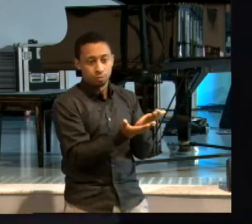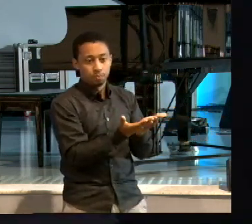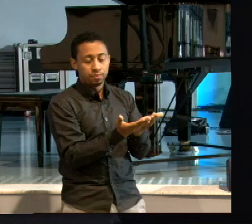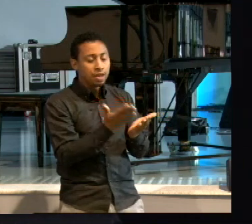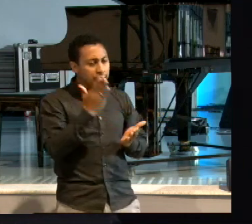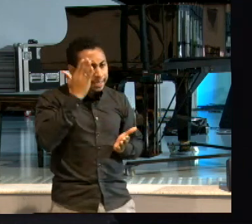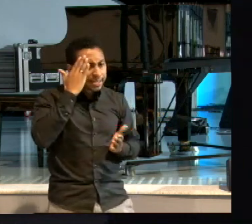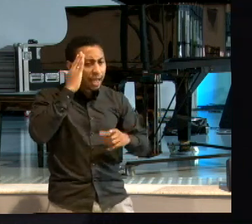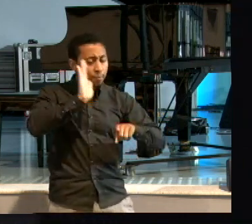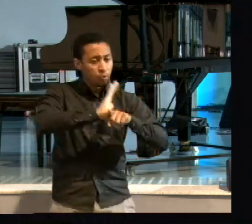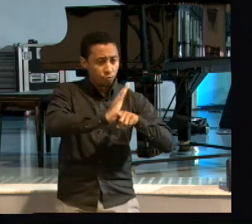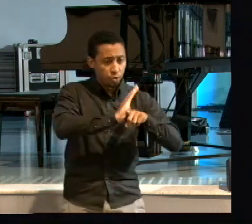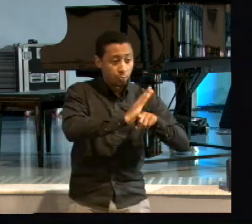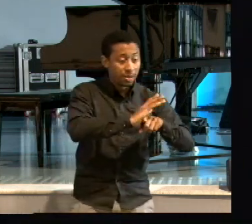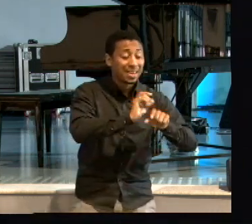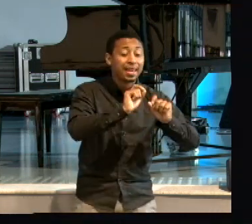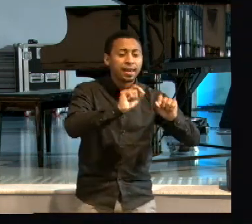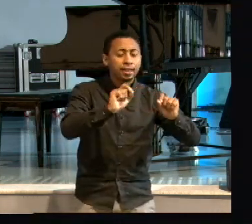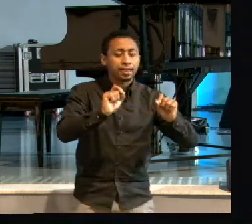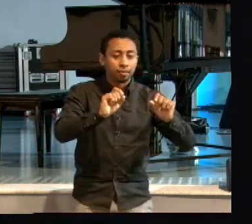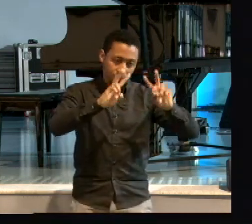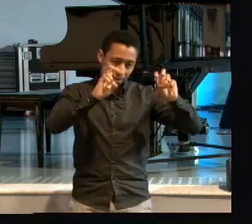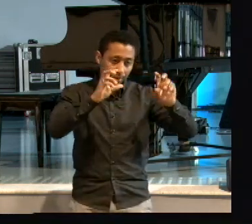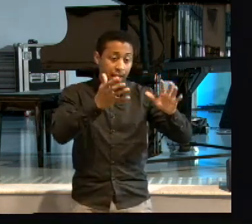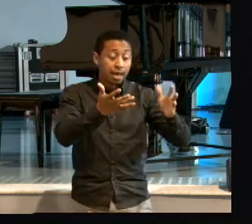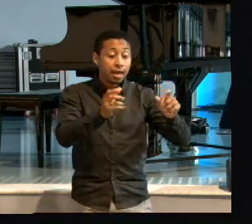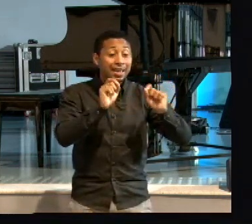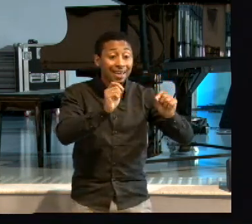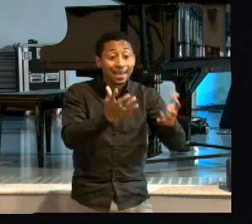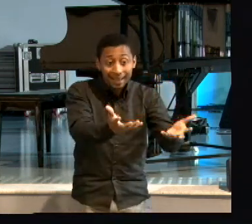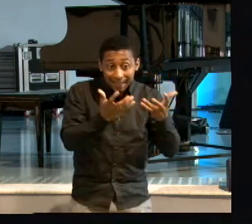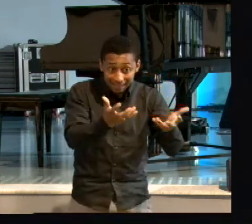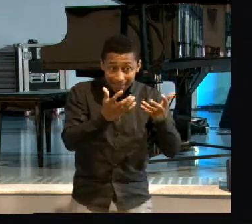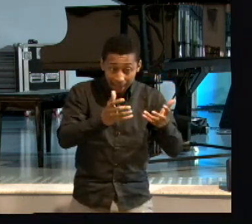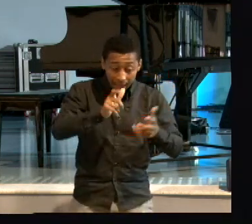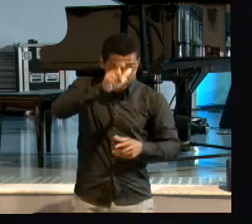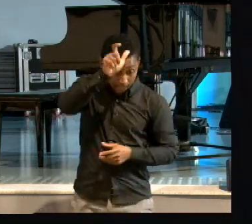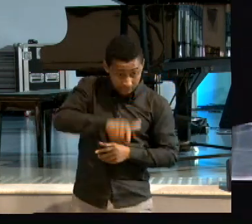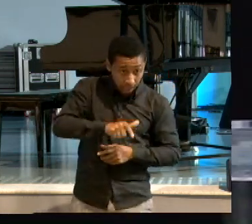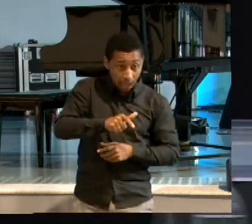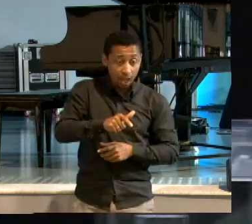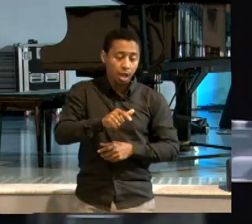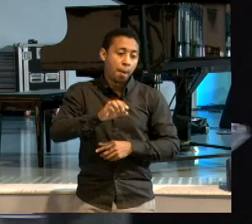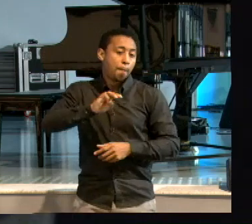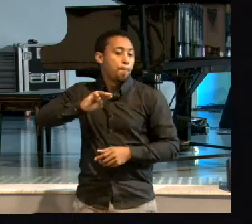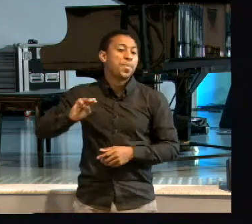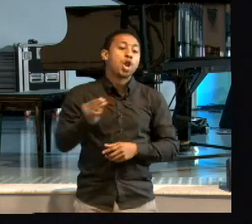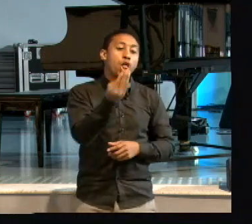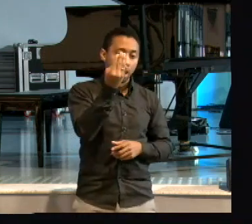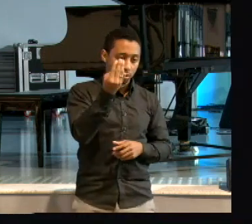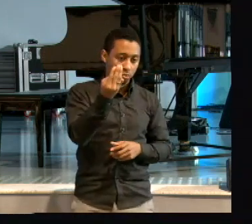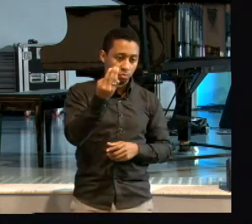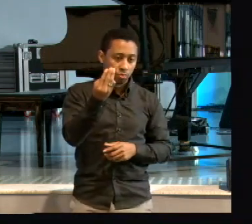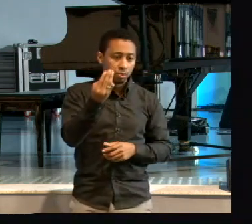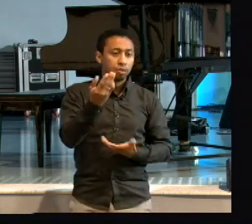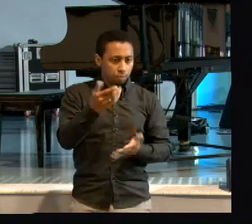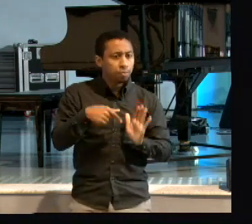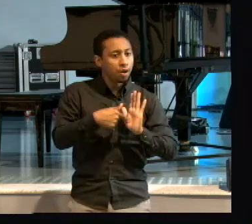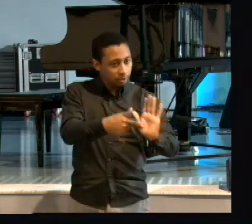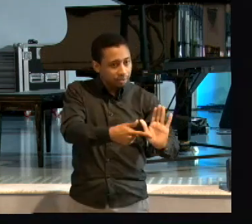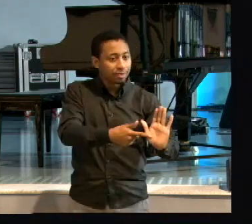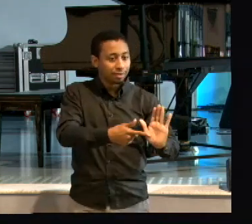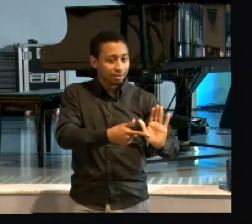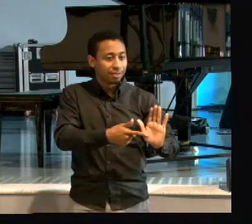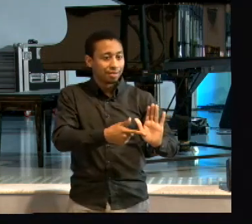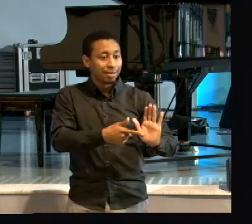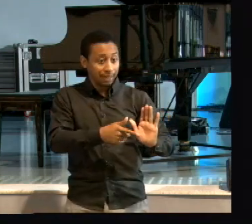filme entre os indianos, os hindus, brigando com os muçulmanos, porque eles pregam conversão. E lá